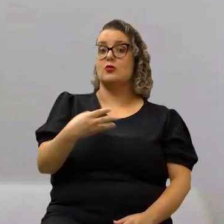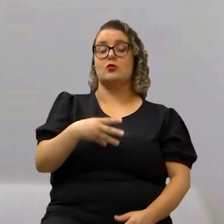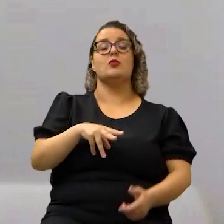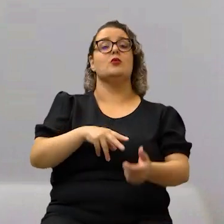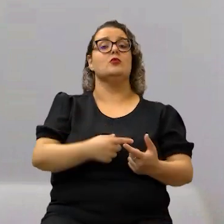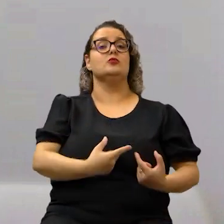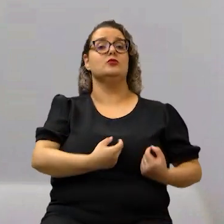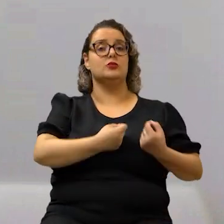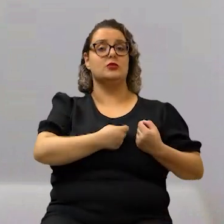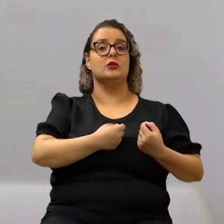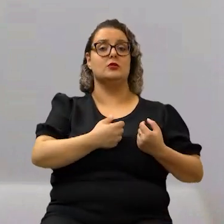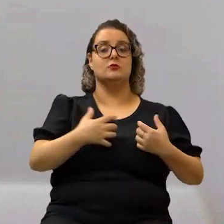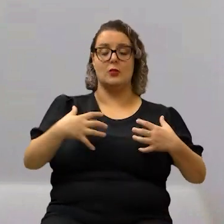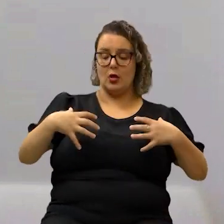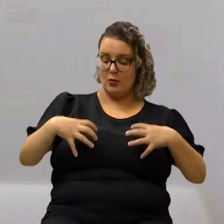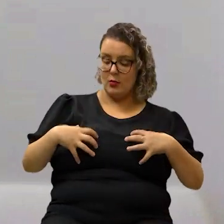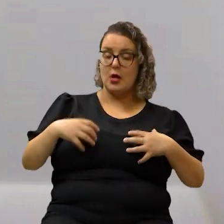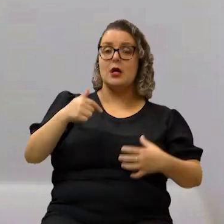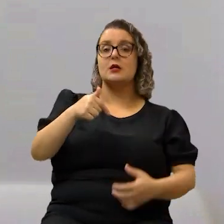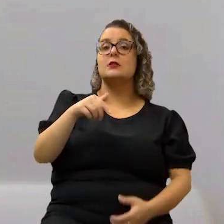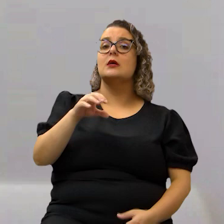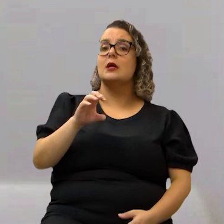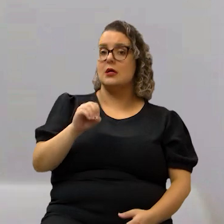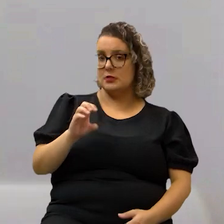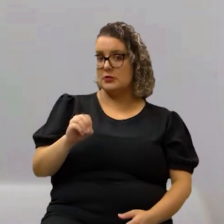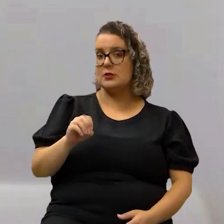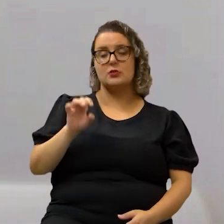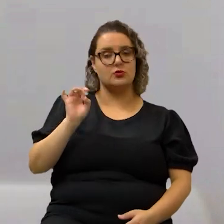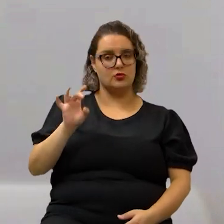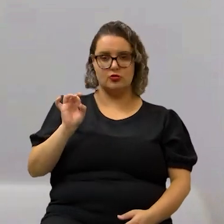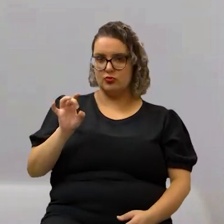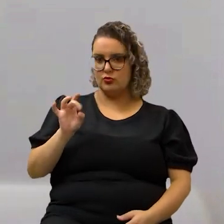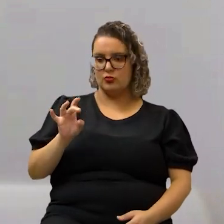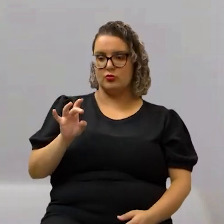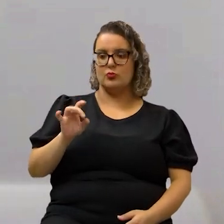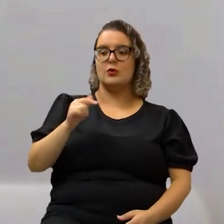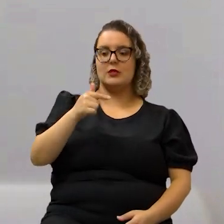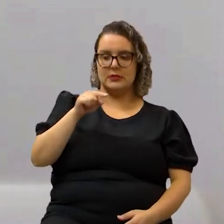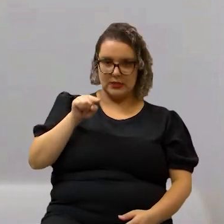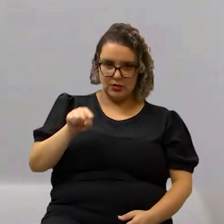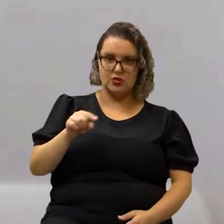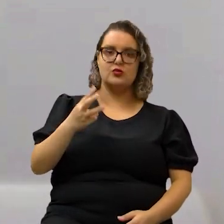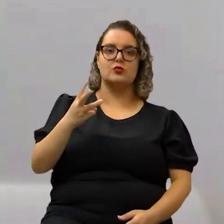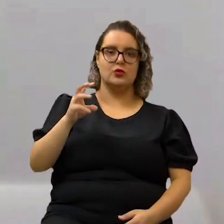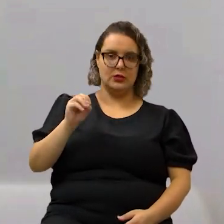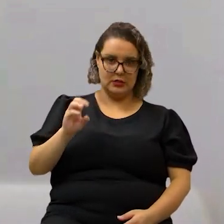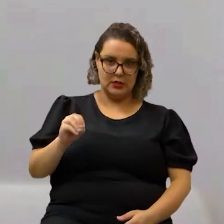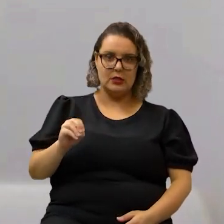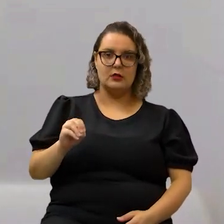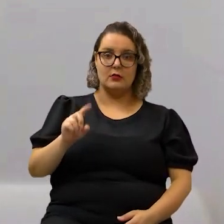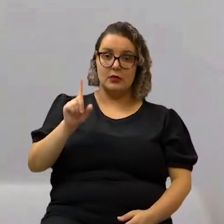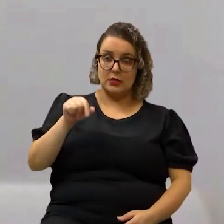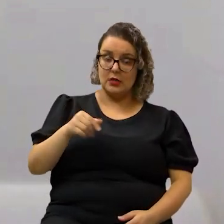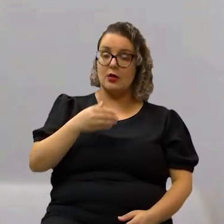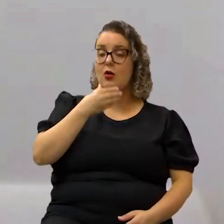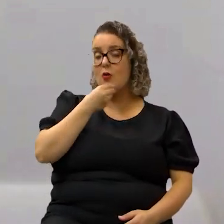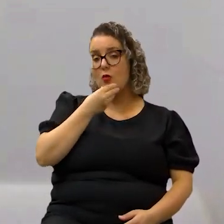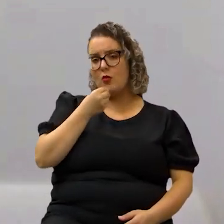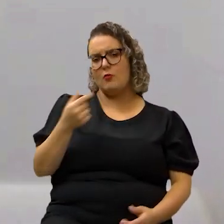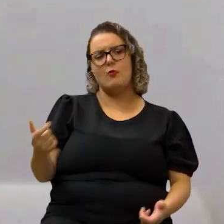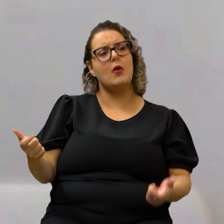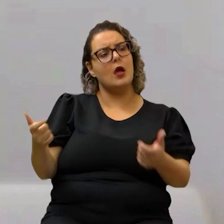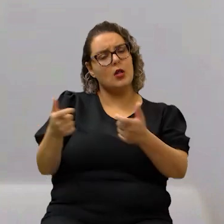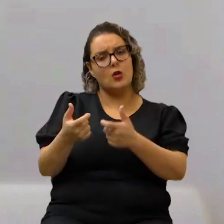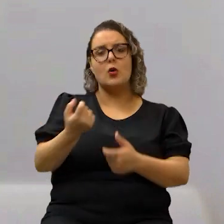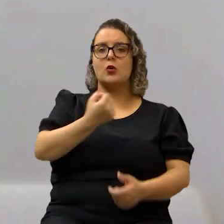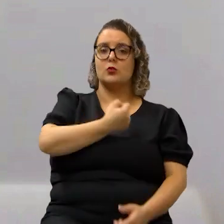mil novos casos de câncer de mama, mais ou menos 700 só que vão ser, perdão, 7.300 que vão ser em